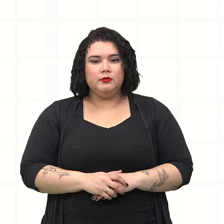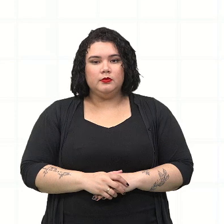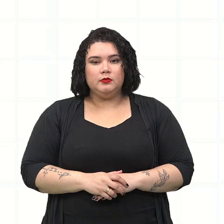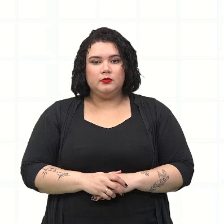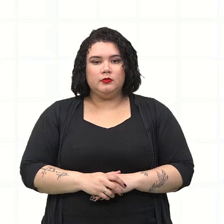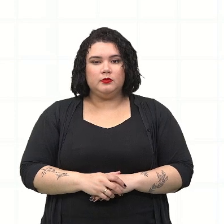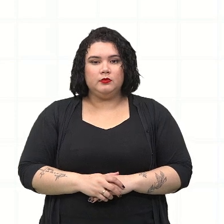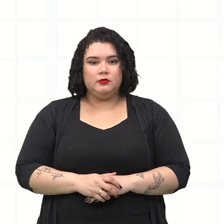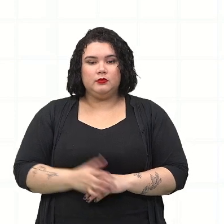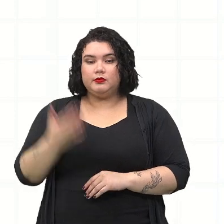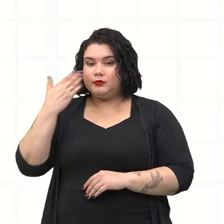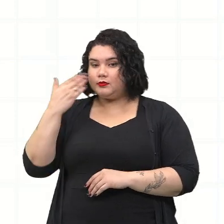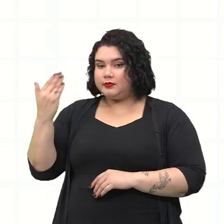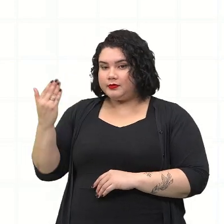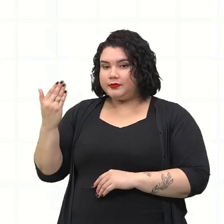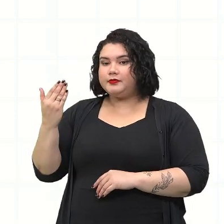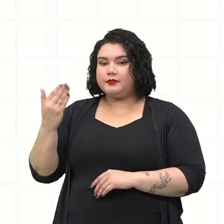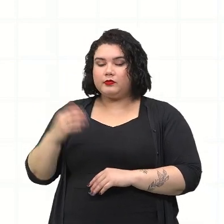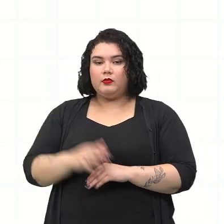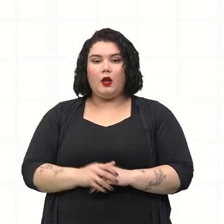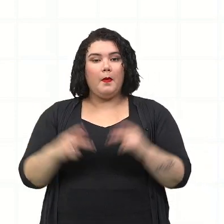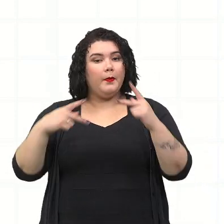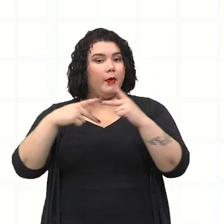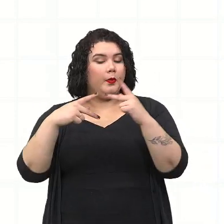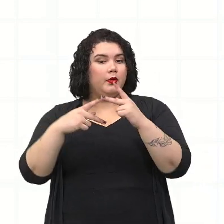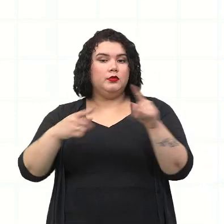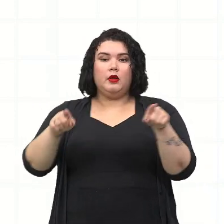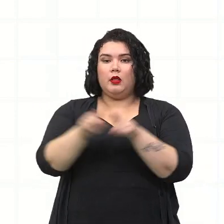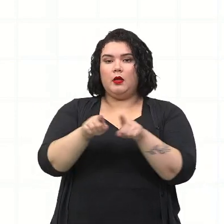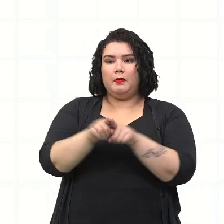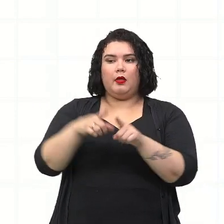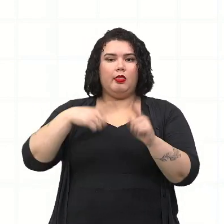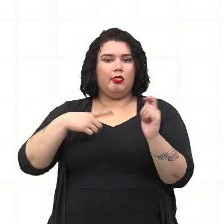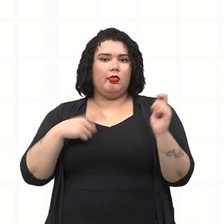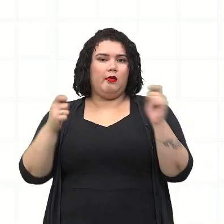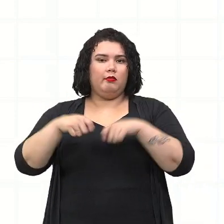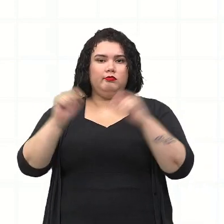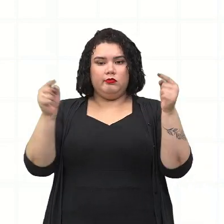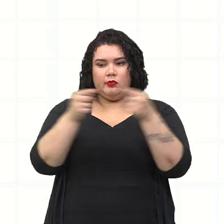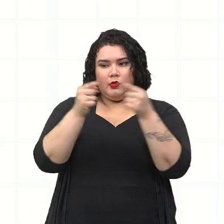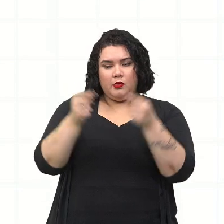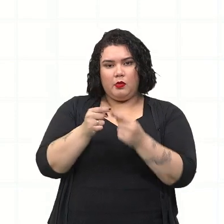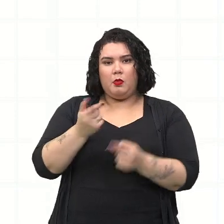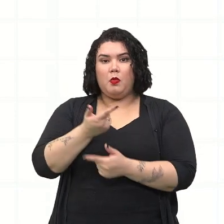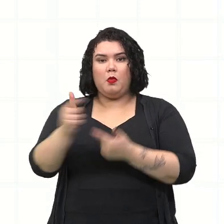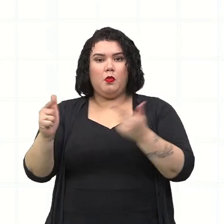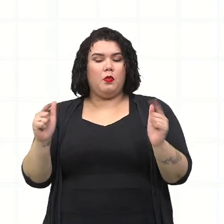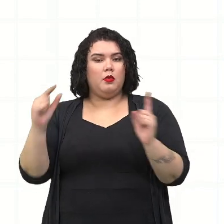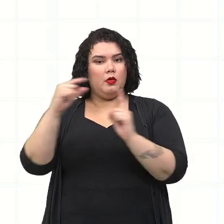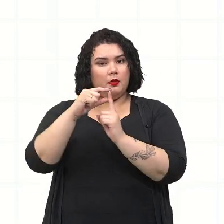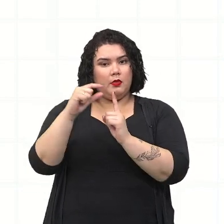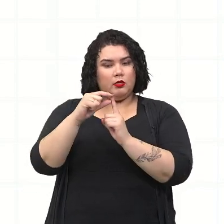E, obviamente, que as preposições também podem se combinar com outras palavras,